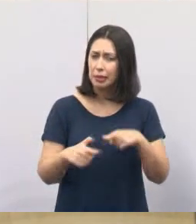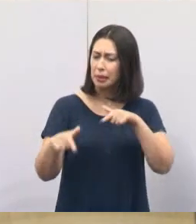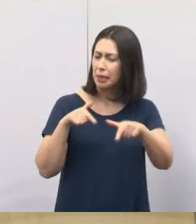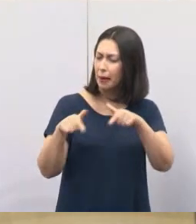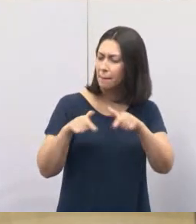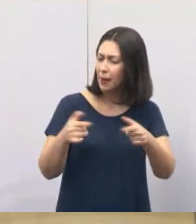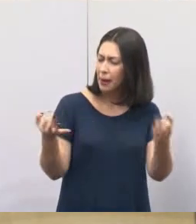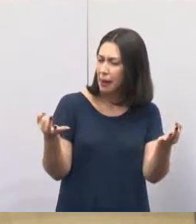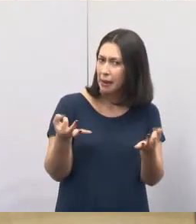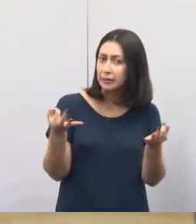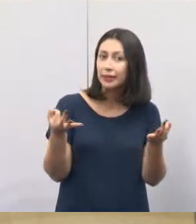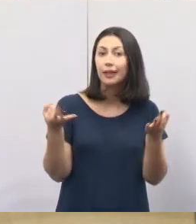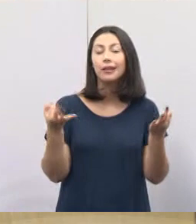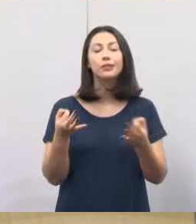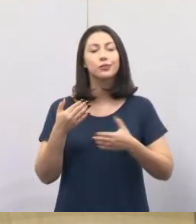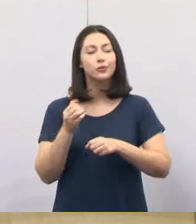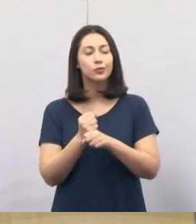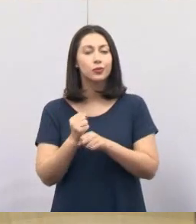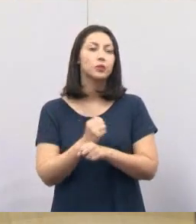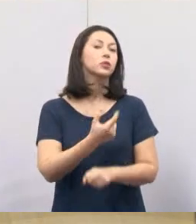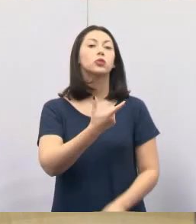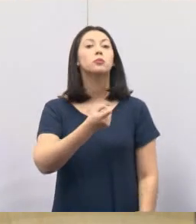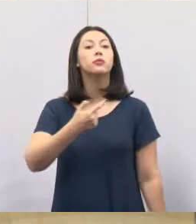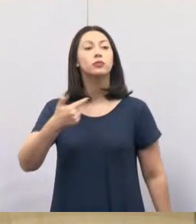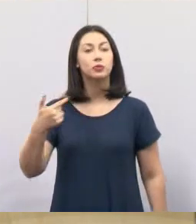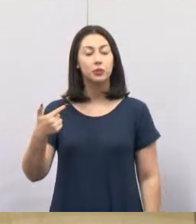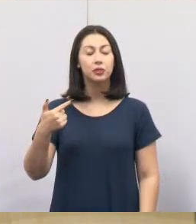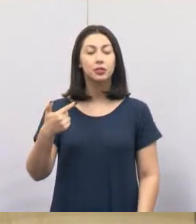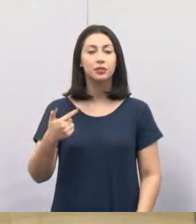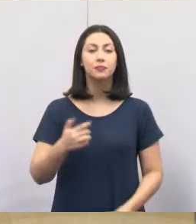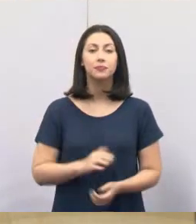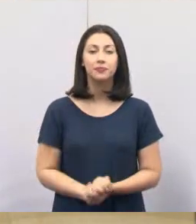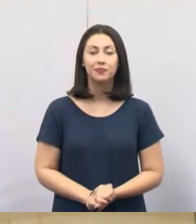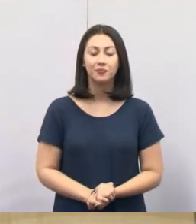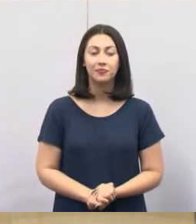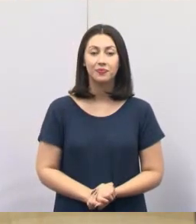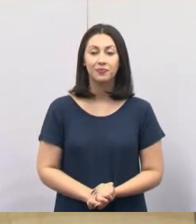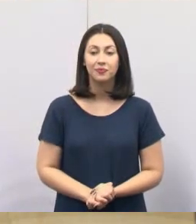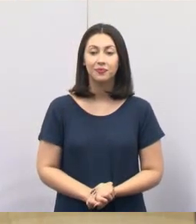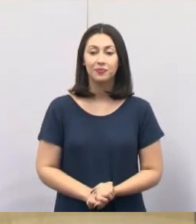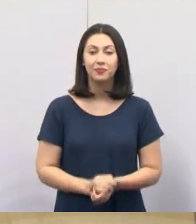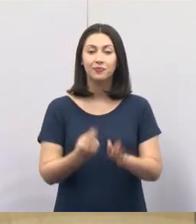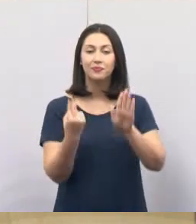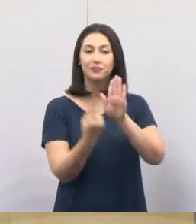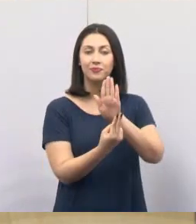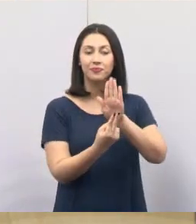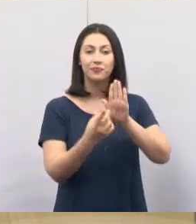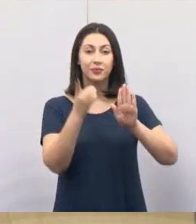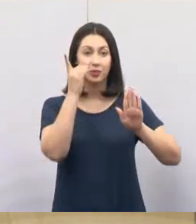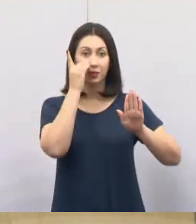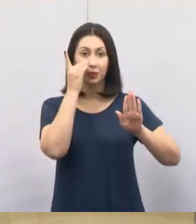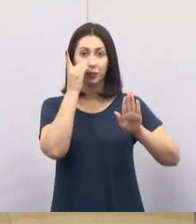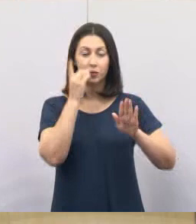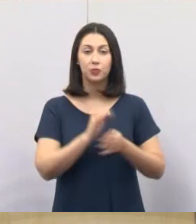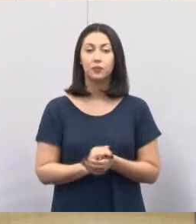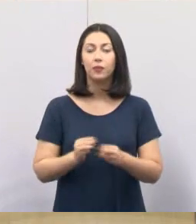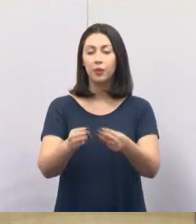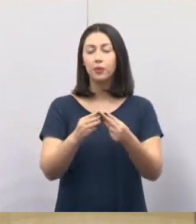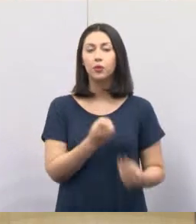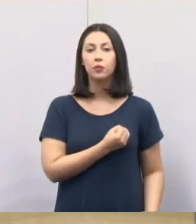magnificente trabalho realizado ao longo dos anos 2022. Ao longo do ano de 2022. Autoria Dudi.